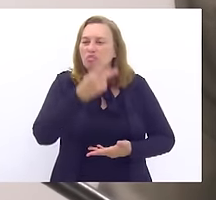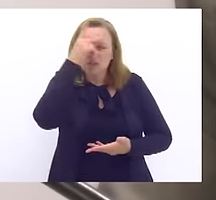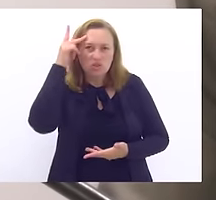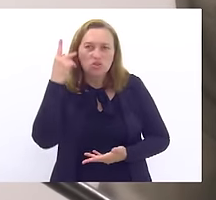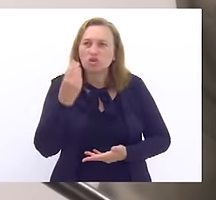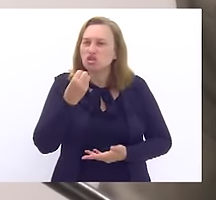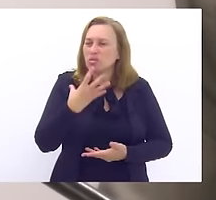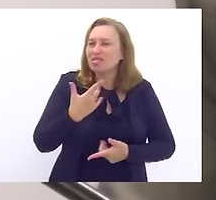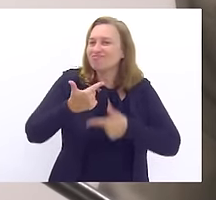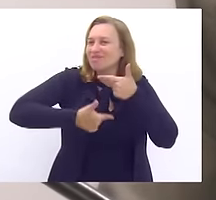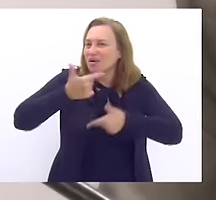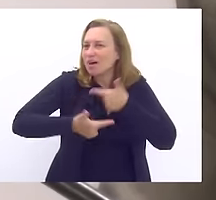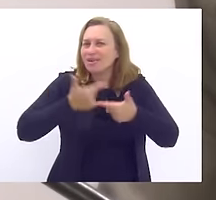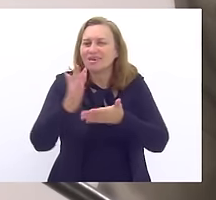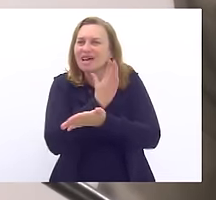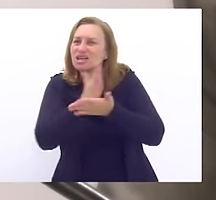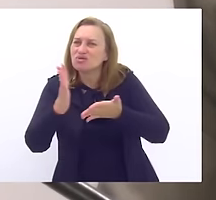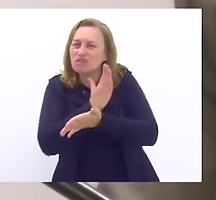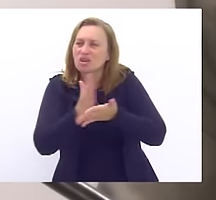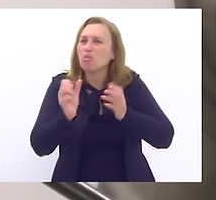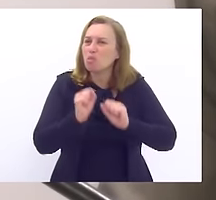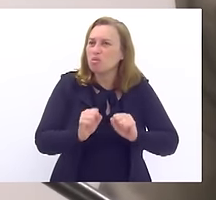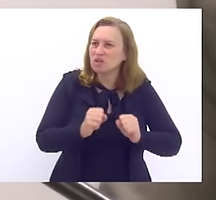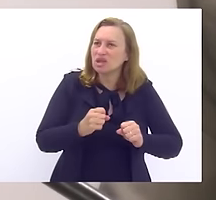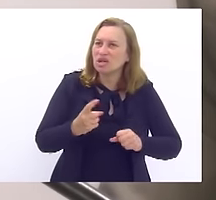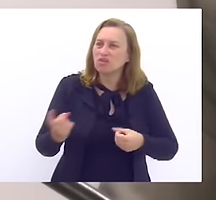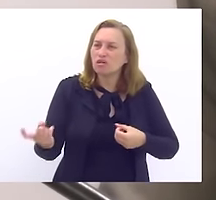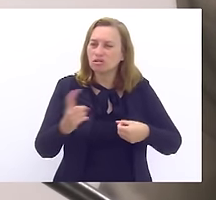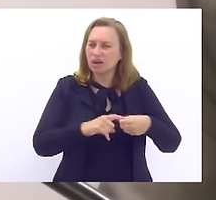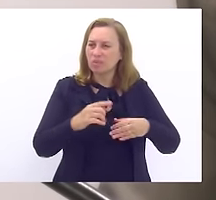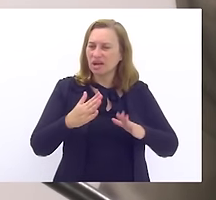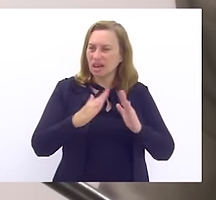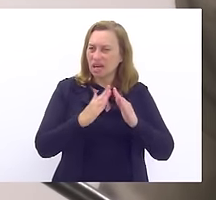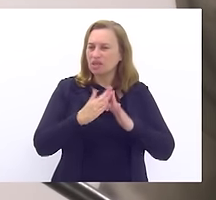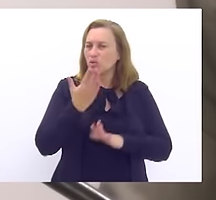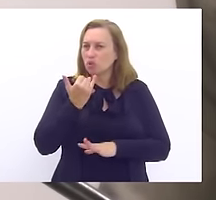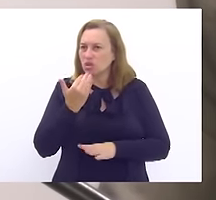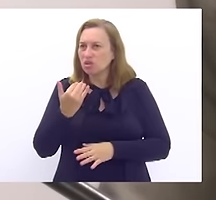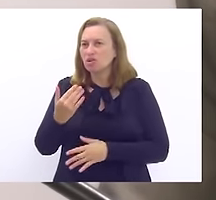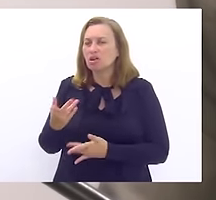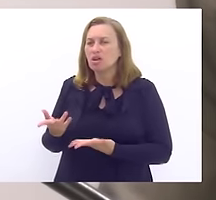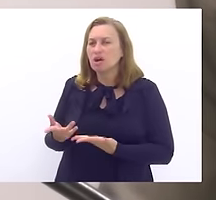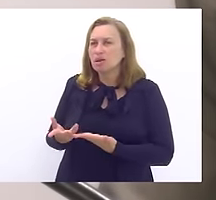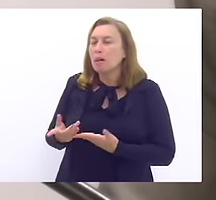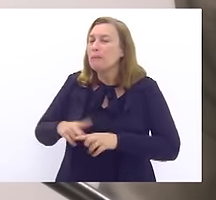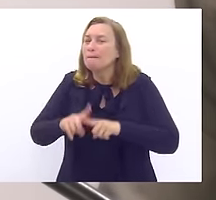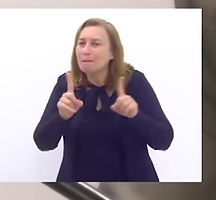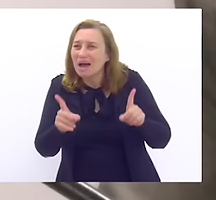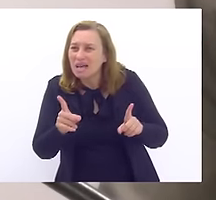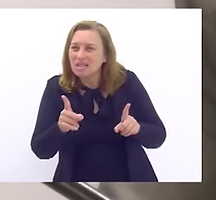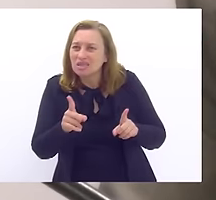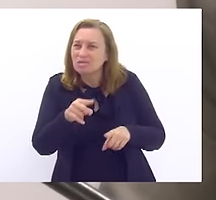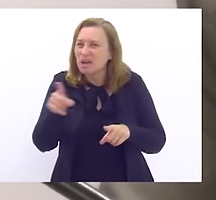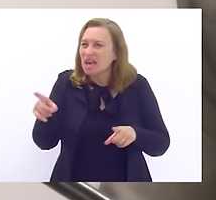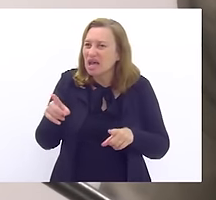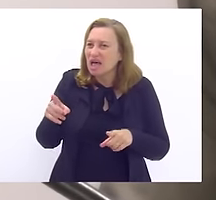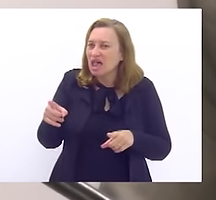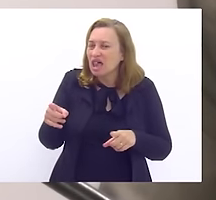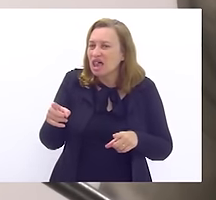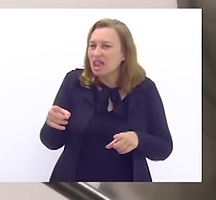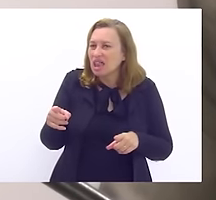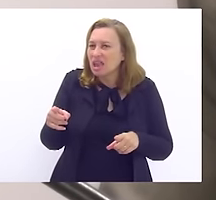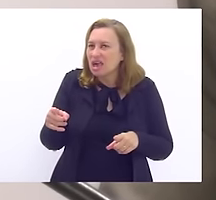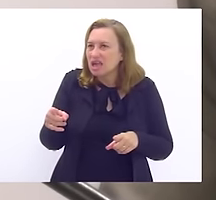de bens trabalhando muitas das vezes para poder levar o sustento para casa não justificar mas para eles o chicote come